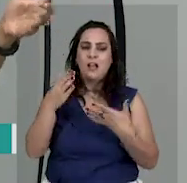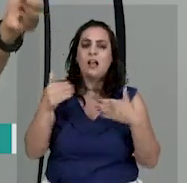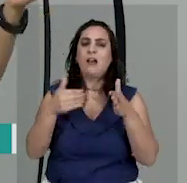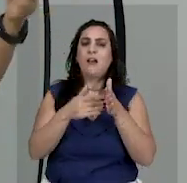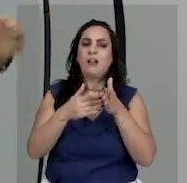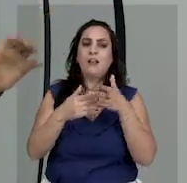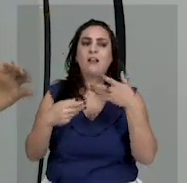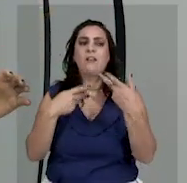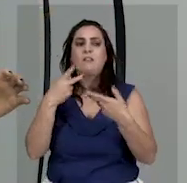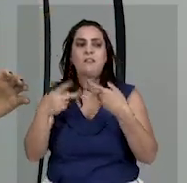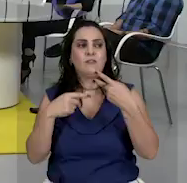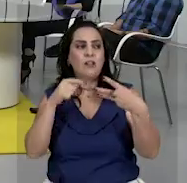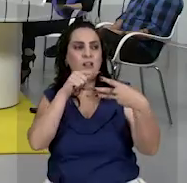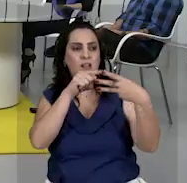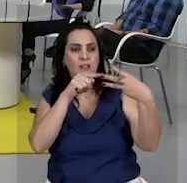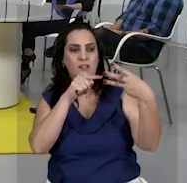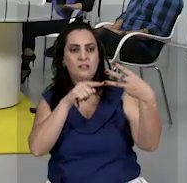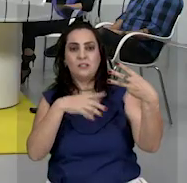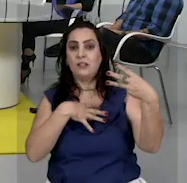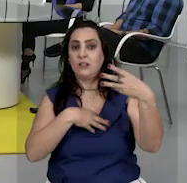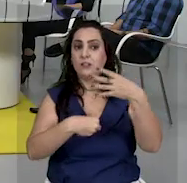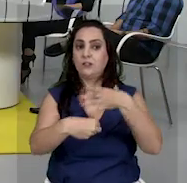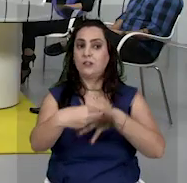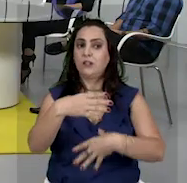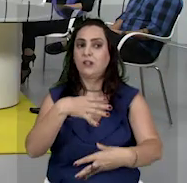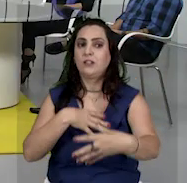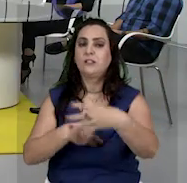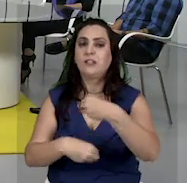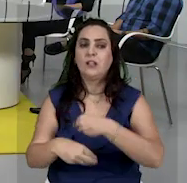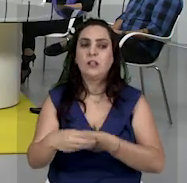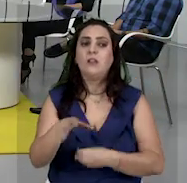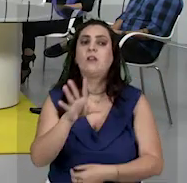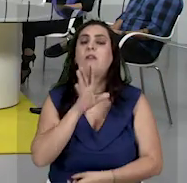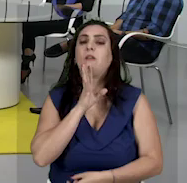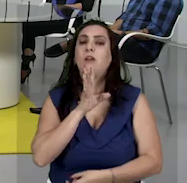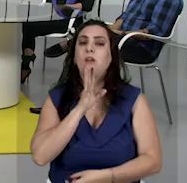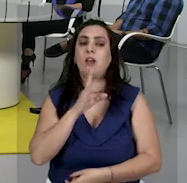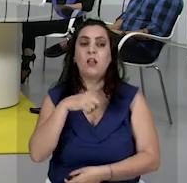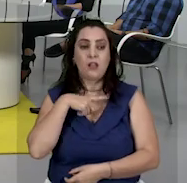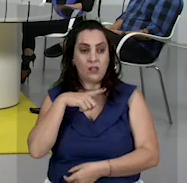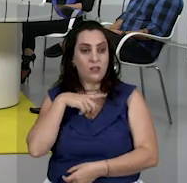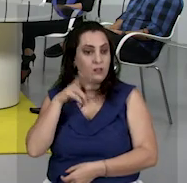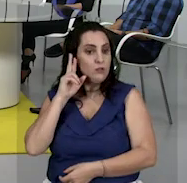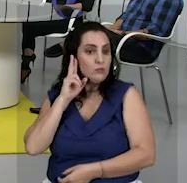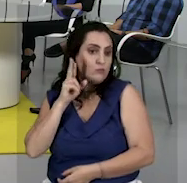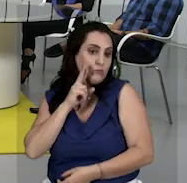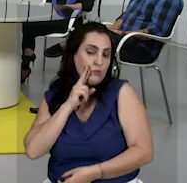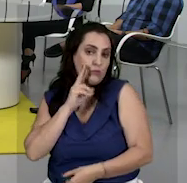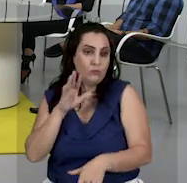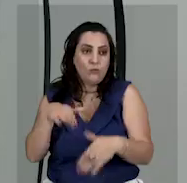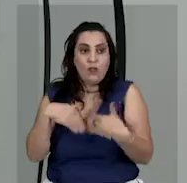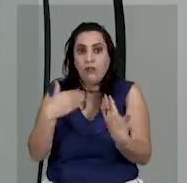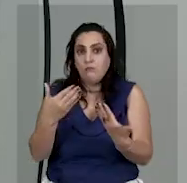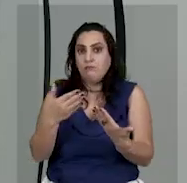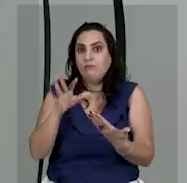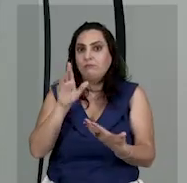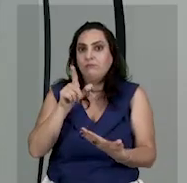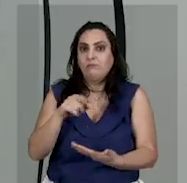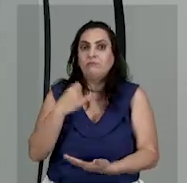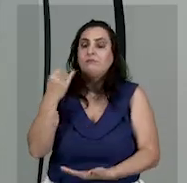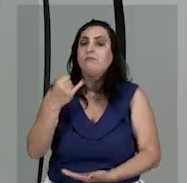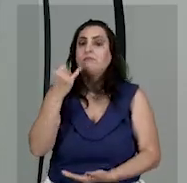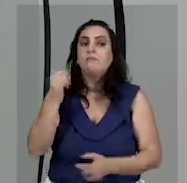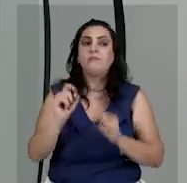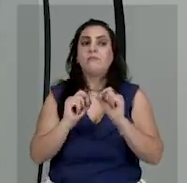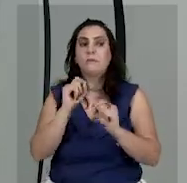gerações de pessoas que você conhece que são surdas, né? O ideal seria que nas